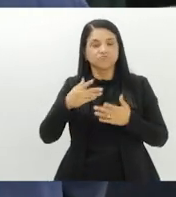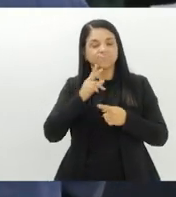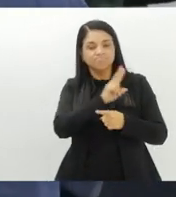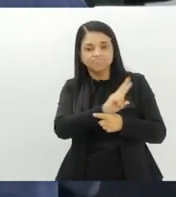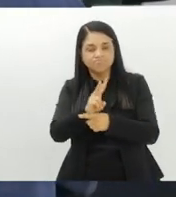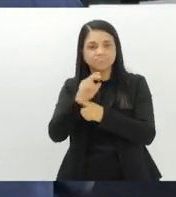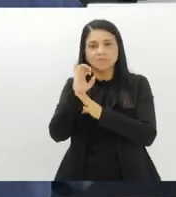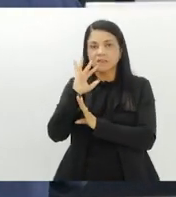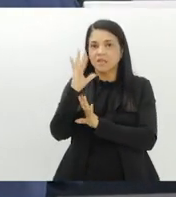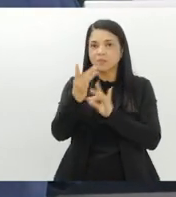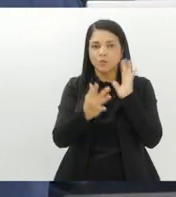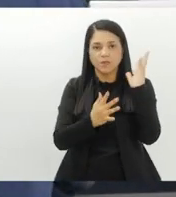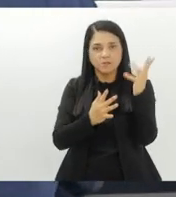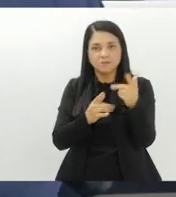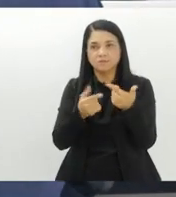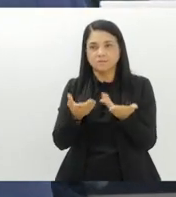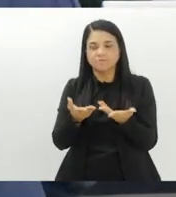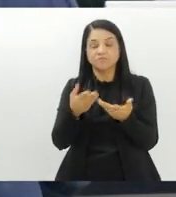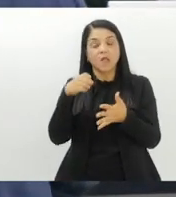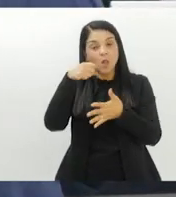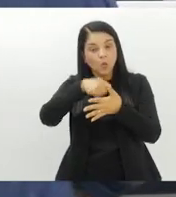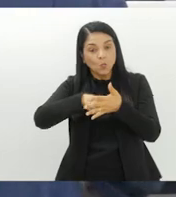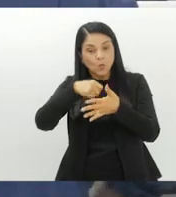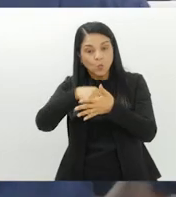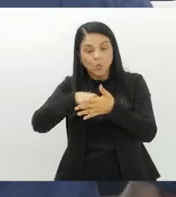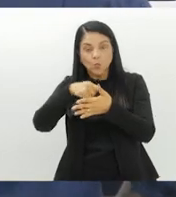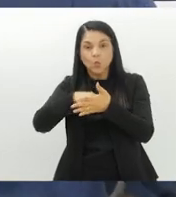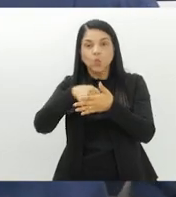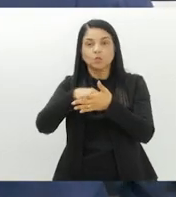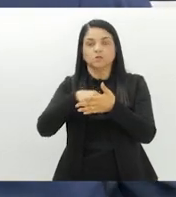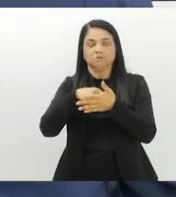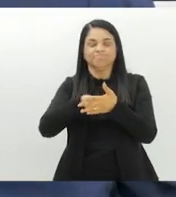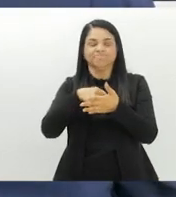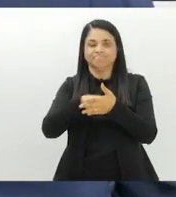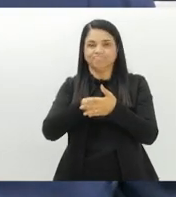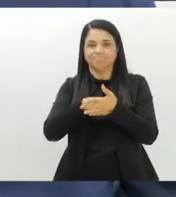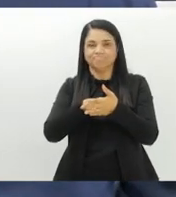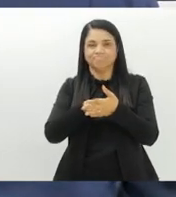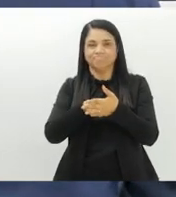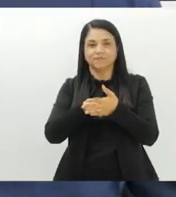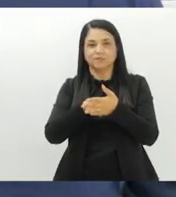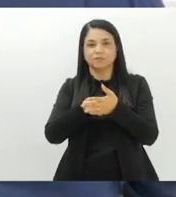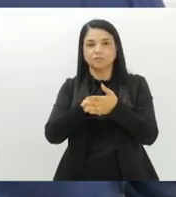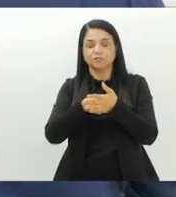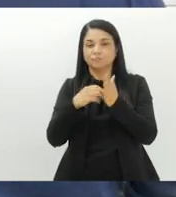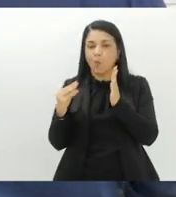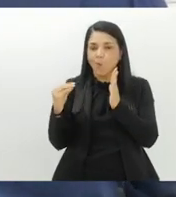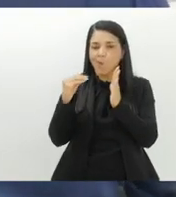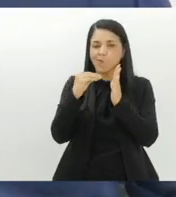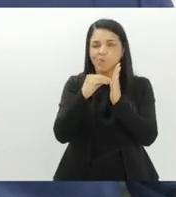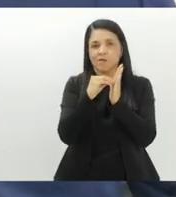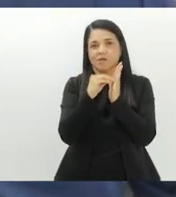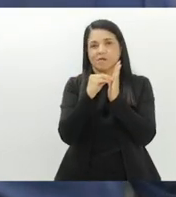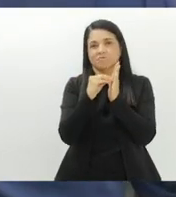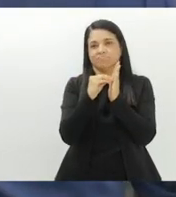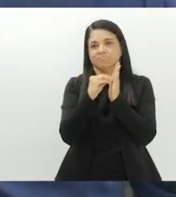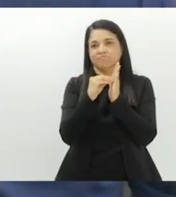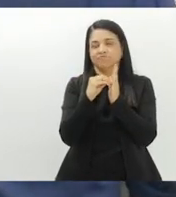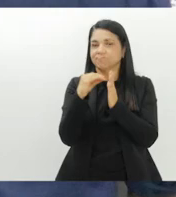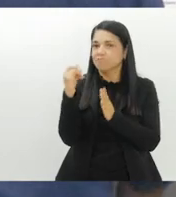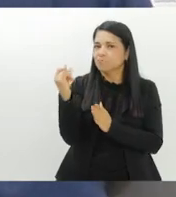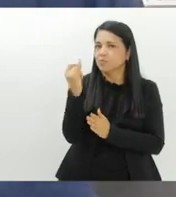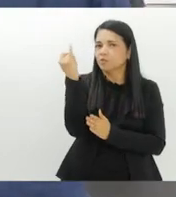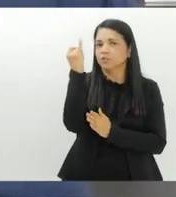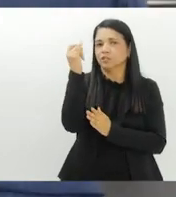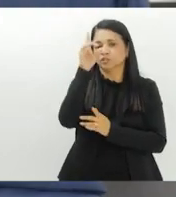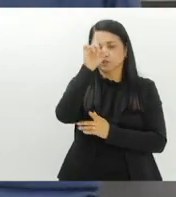natureza. Então, a luta foi essa, de colocar... questões importantes dos direitos humanos dentro